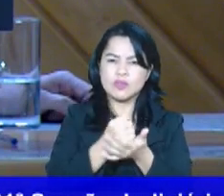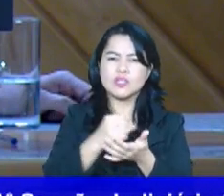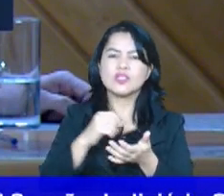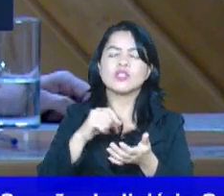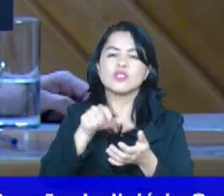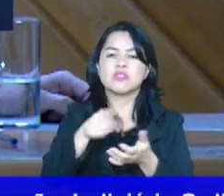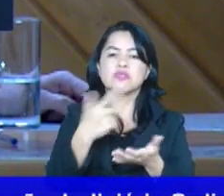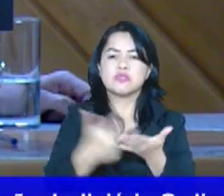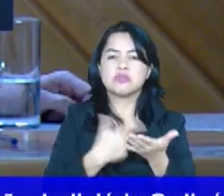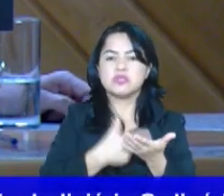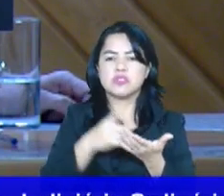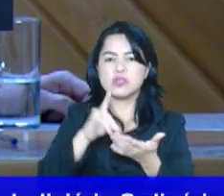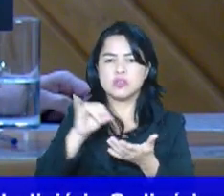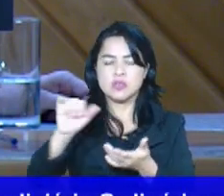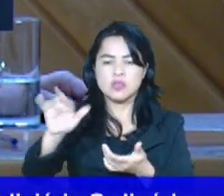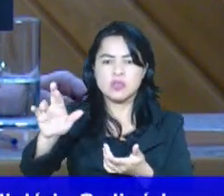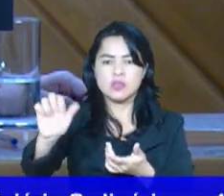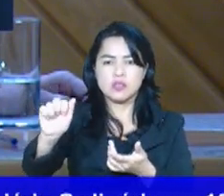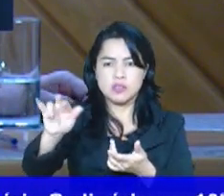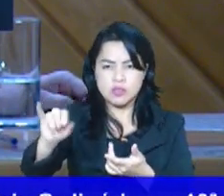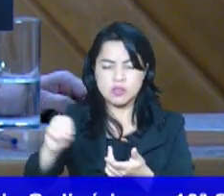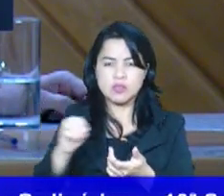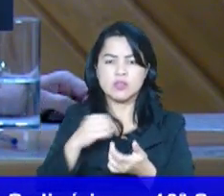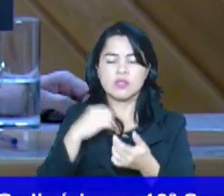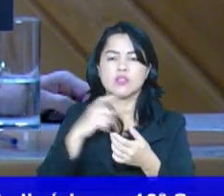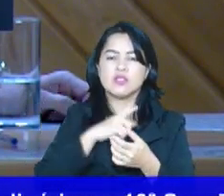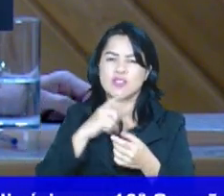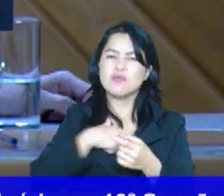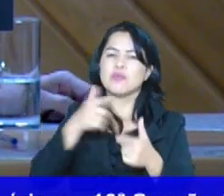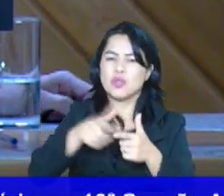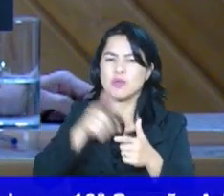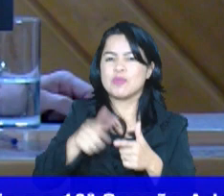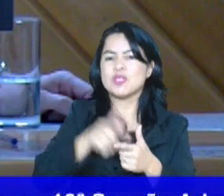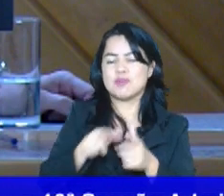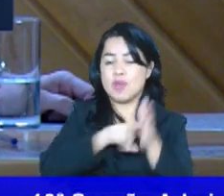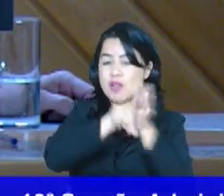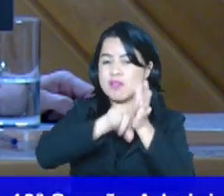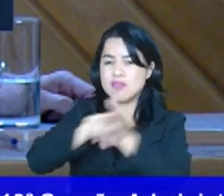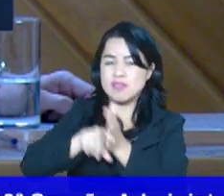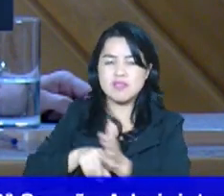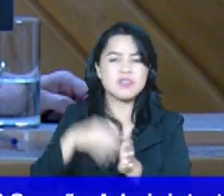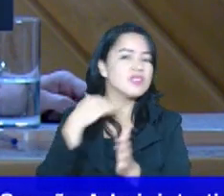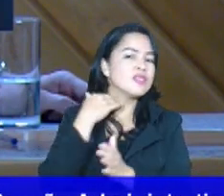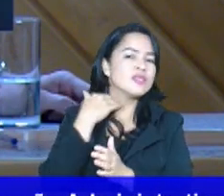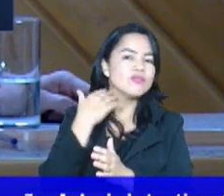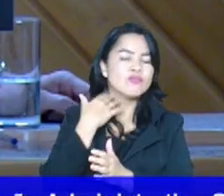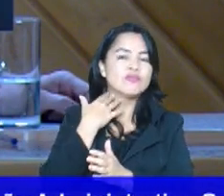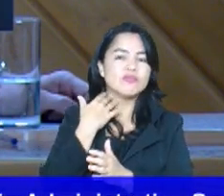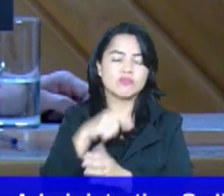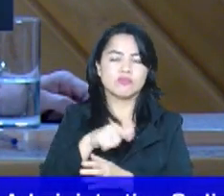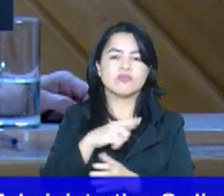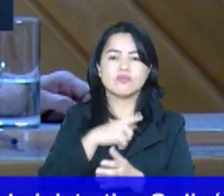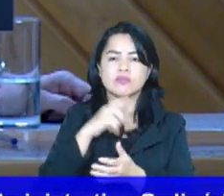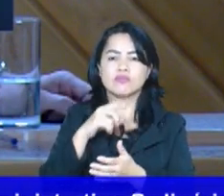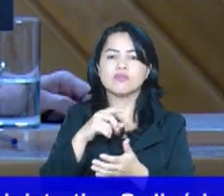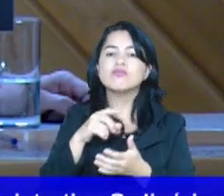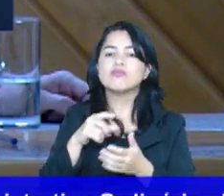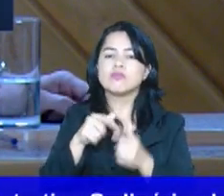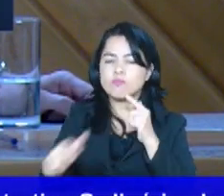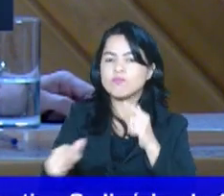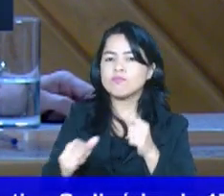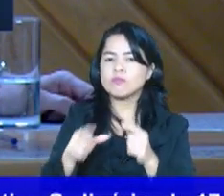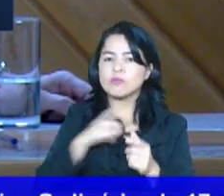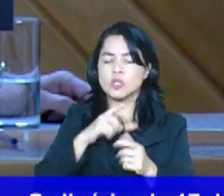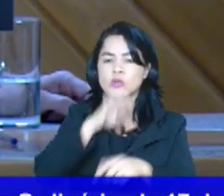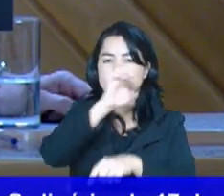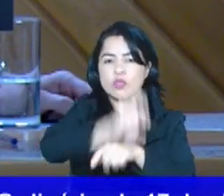diário, inexistindo, portanto, prejuízo para análise das contas. Em razão disso, requereu aprovação com ressalva das contas. Instado